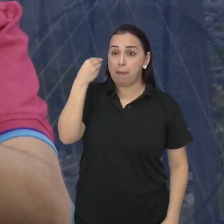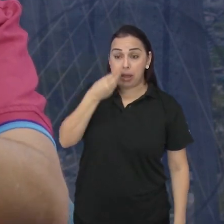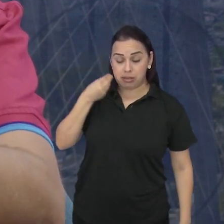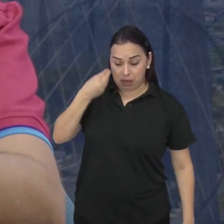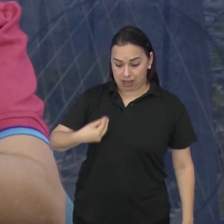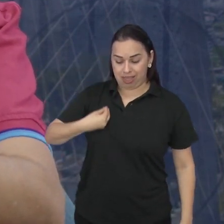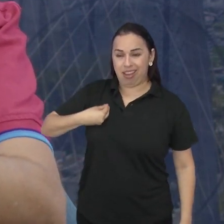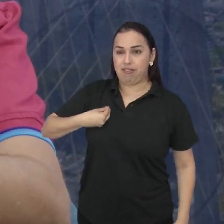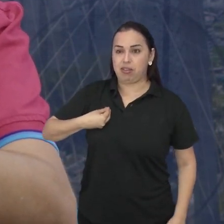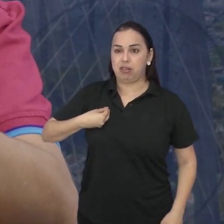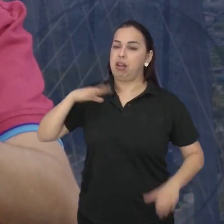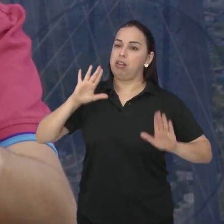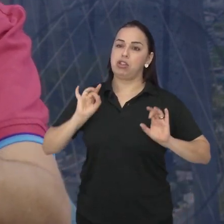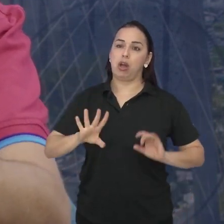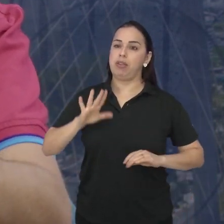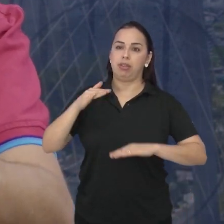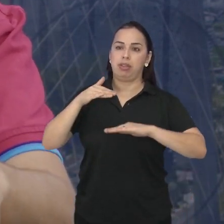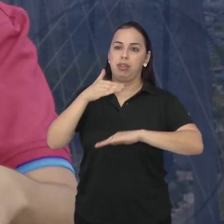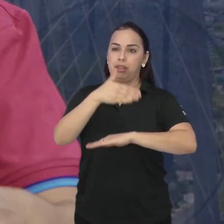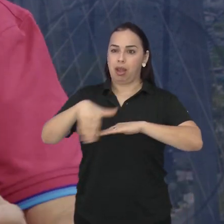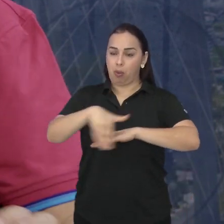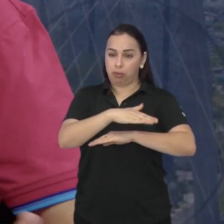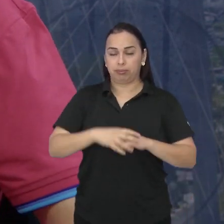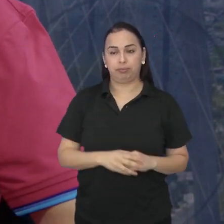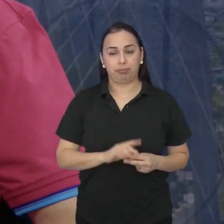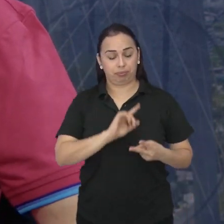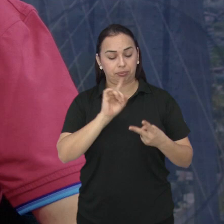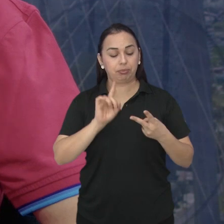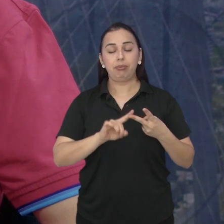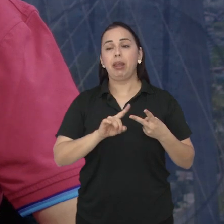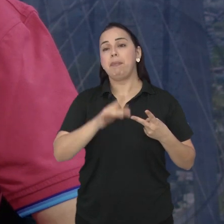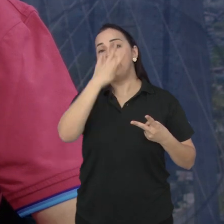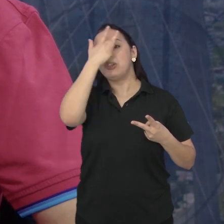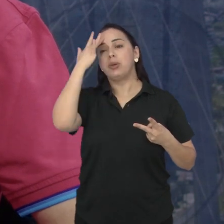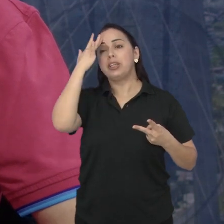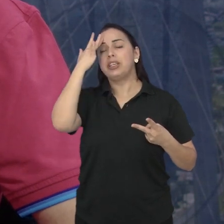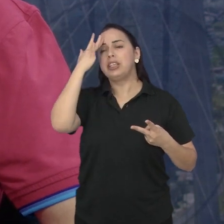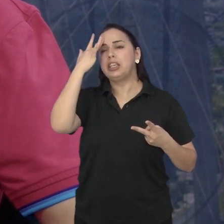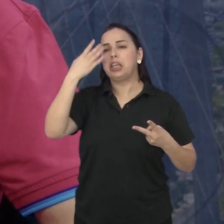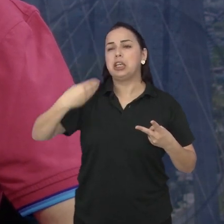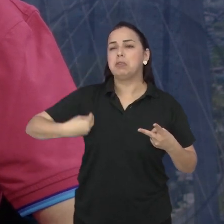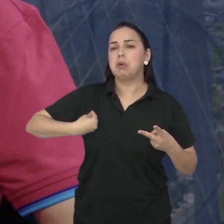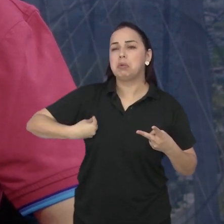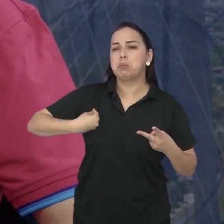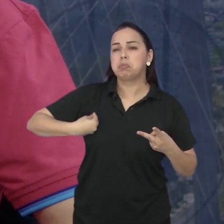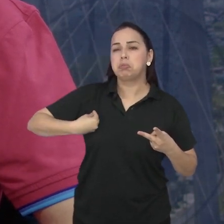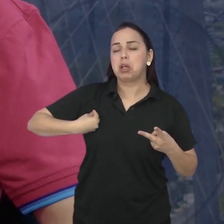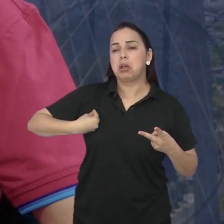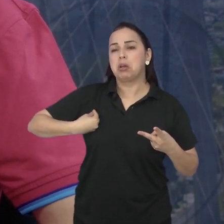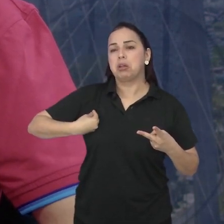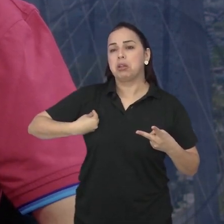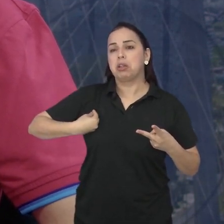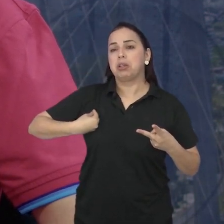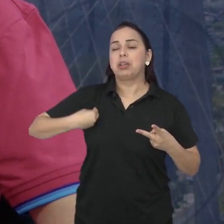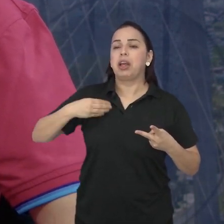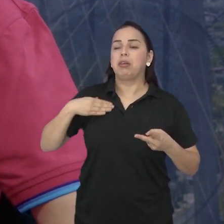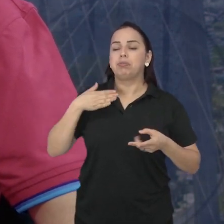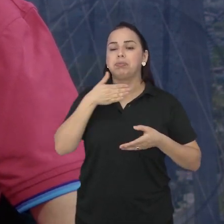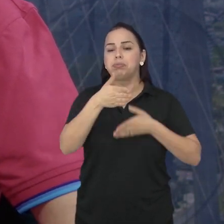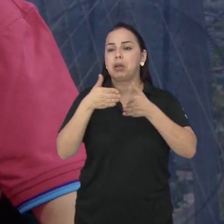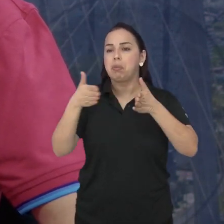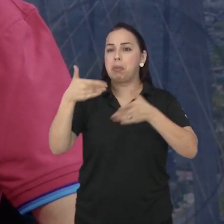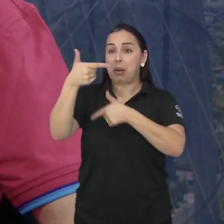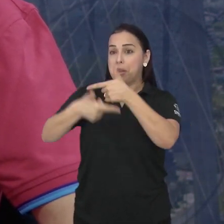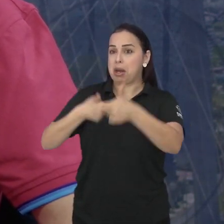sua vivência a rua. As pessoas que sobrevivem da rua. Nós temos também aqueles que usam a rua